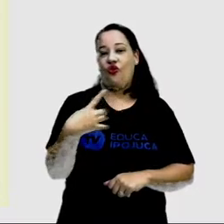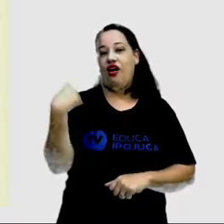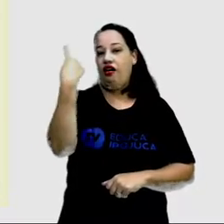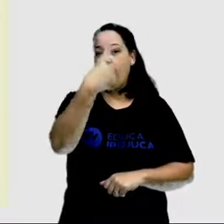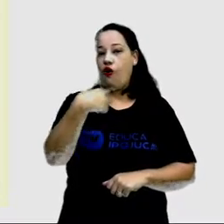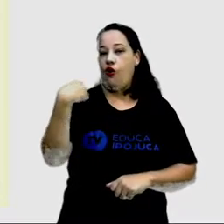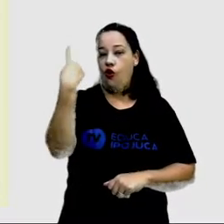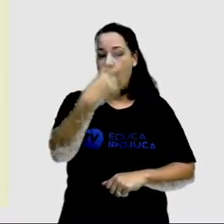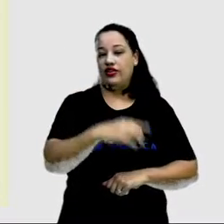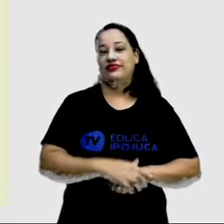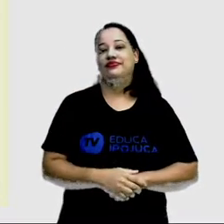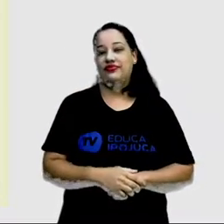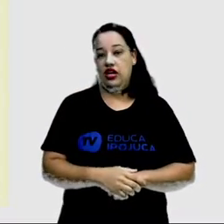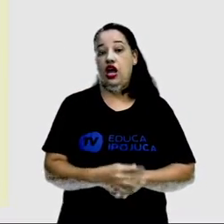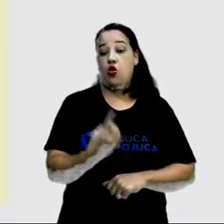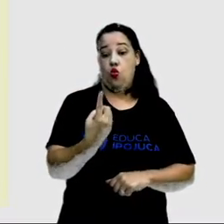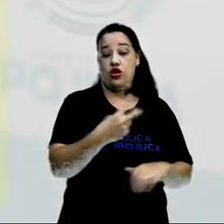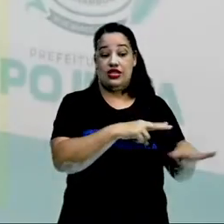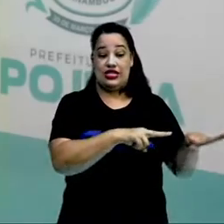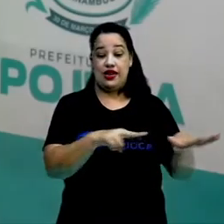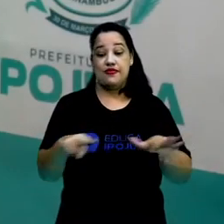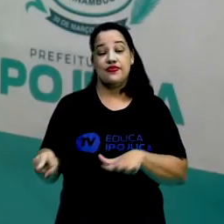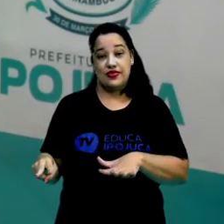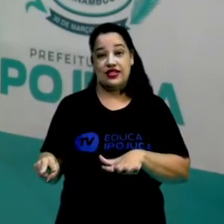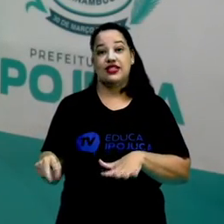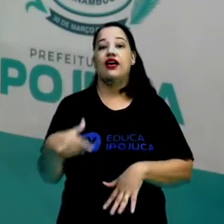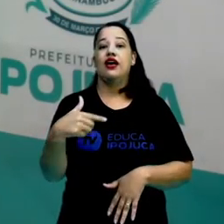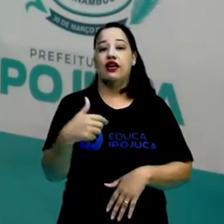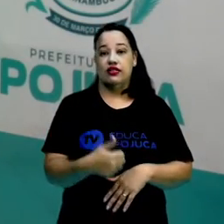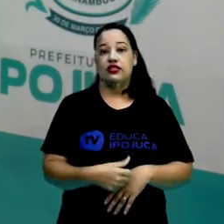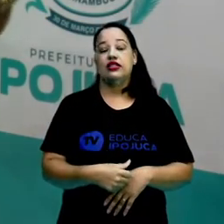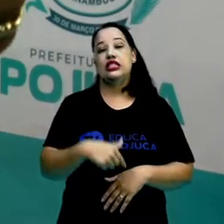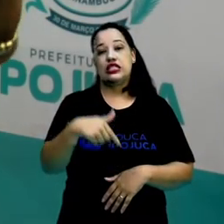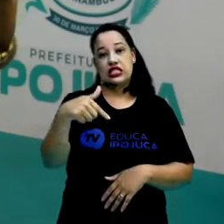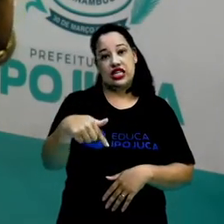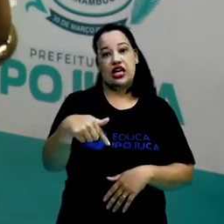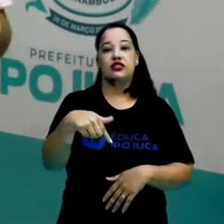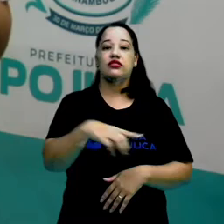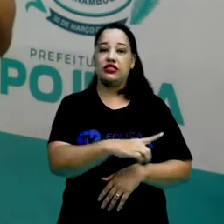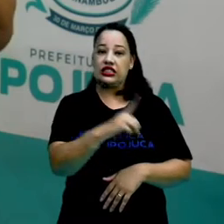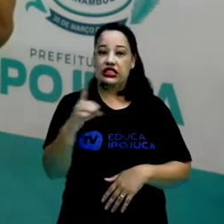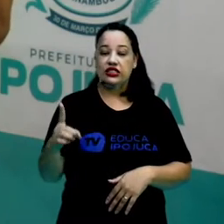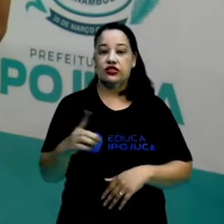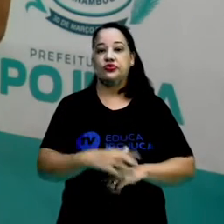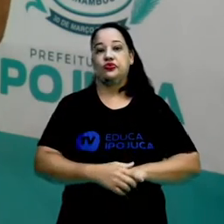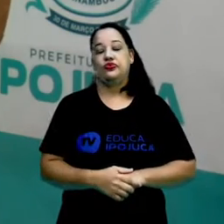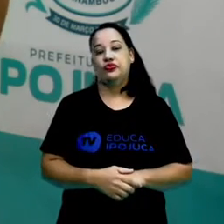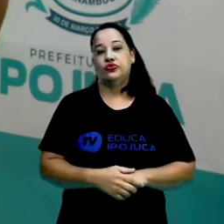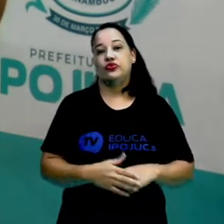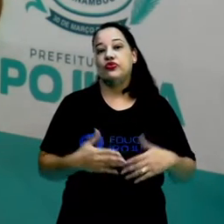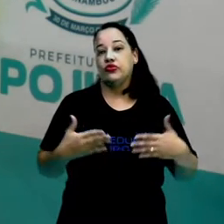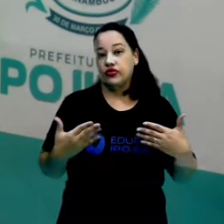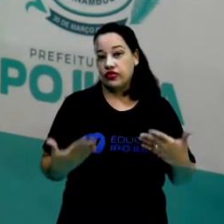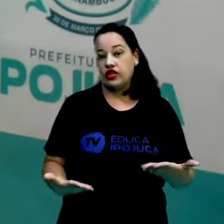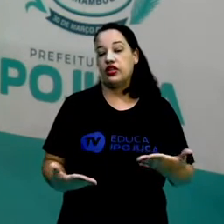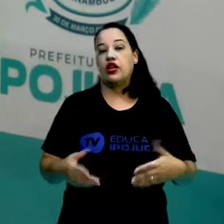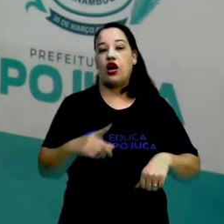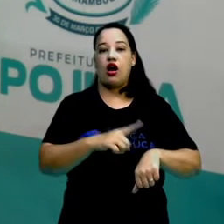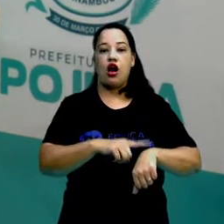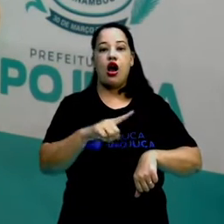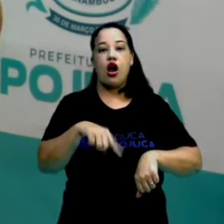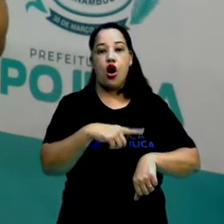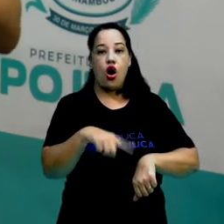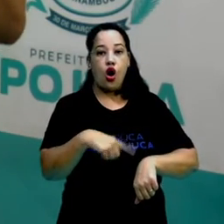tem 7 dias. Então, é muito interessante que vocês tenham essa configuração da relação de hora